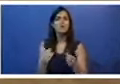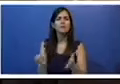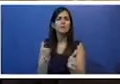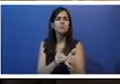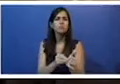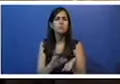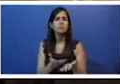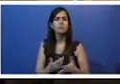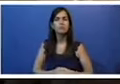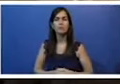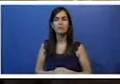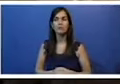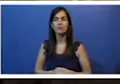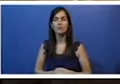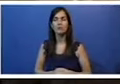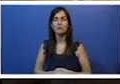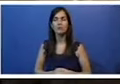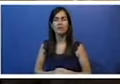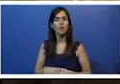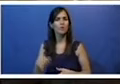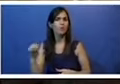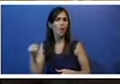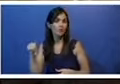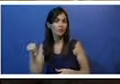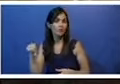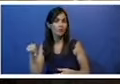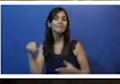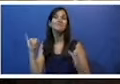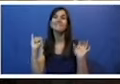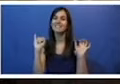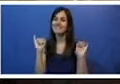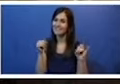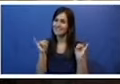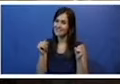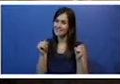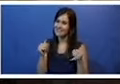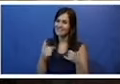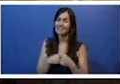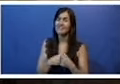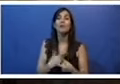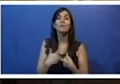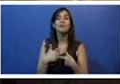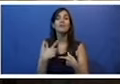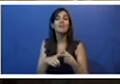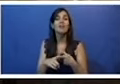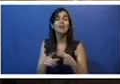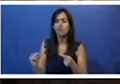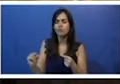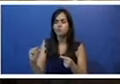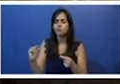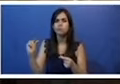ol é professora nove exatamente quarto ano exatamente